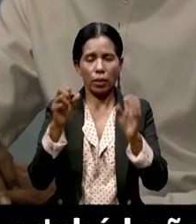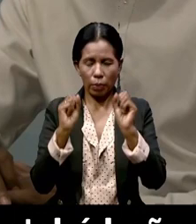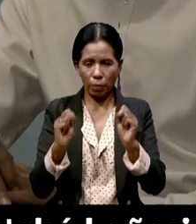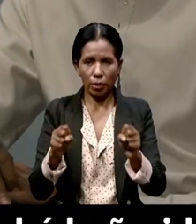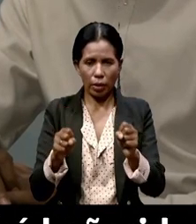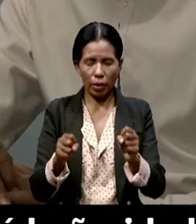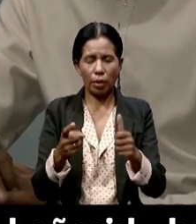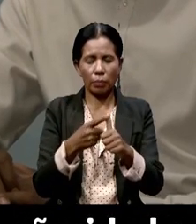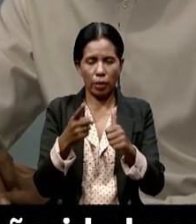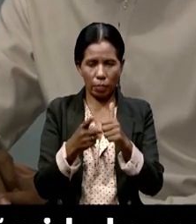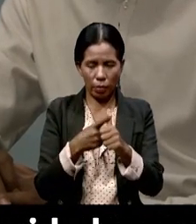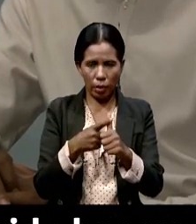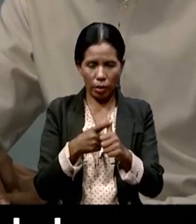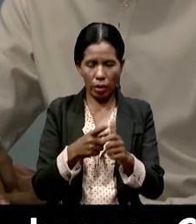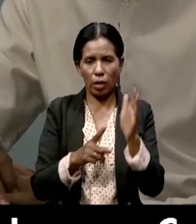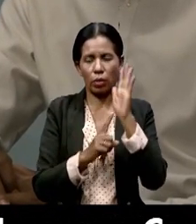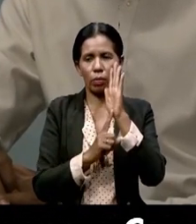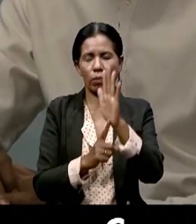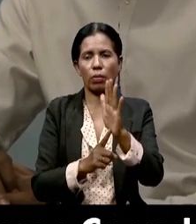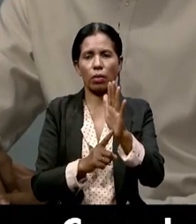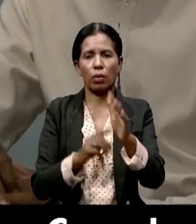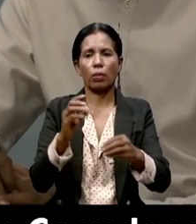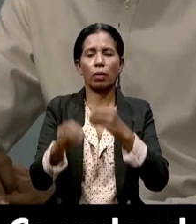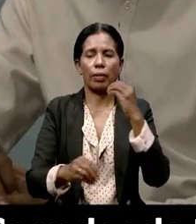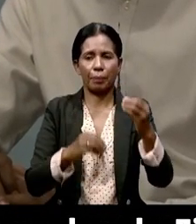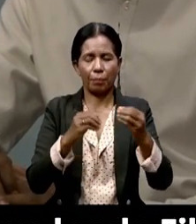primeira diretiva CRAM neve makfosayona konaba